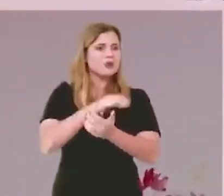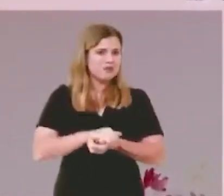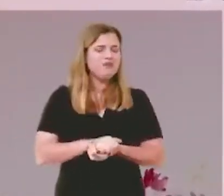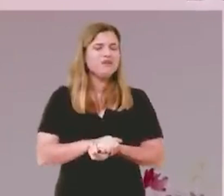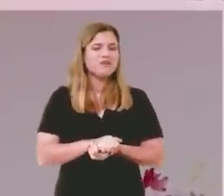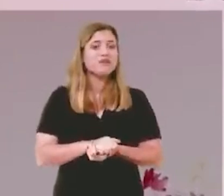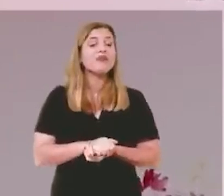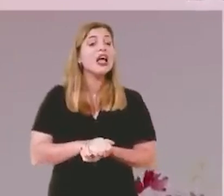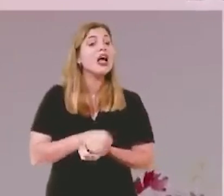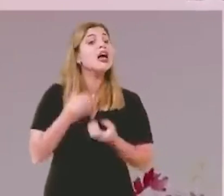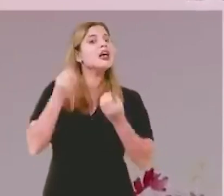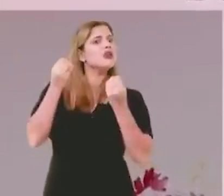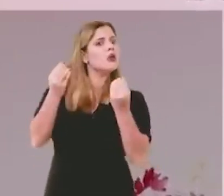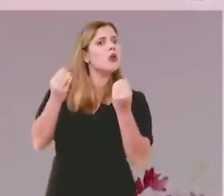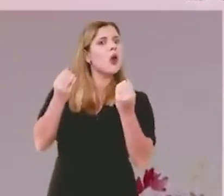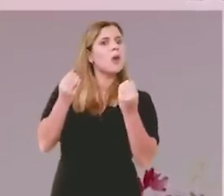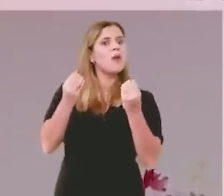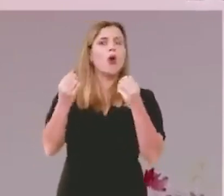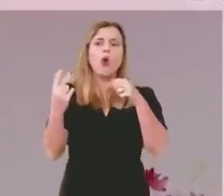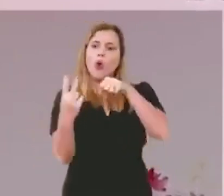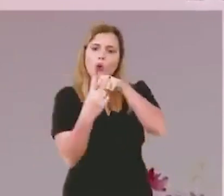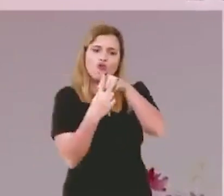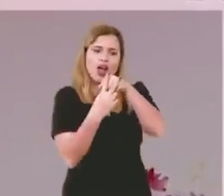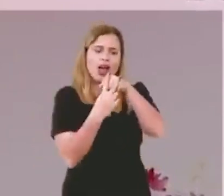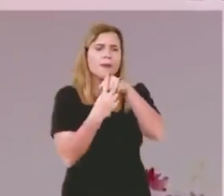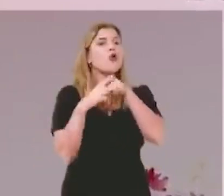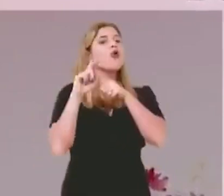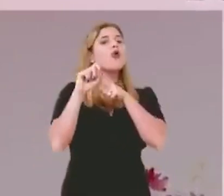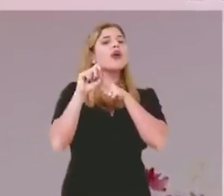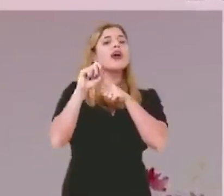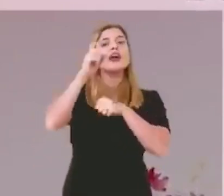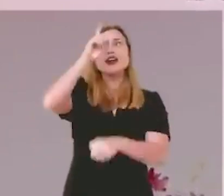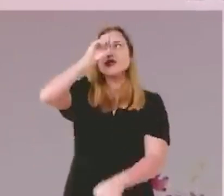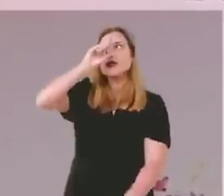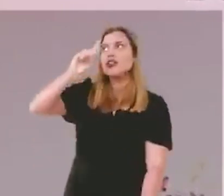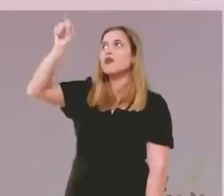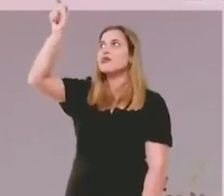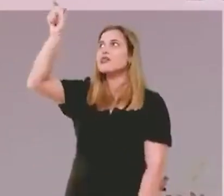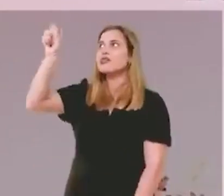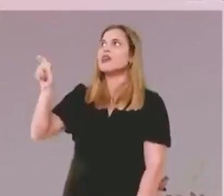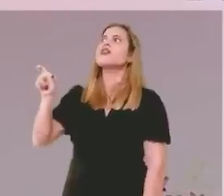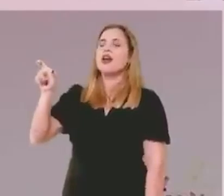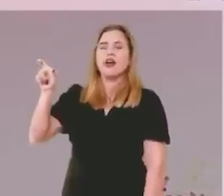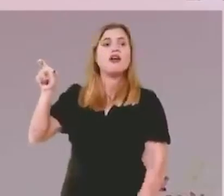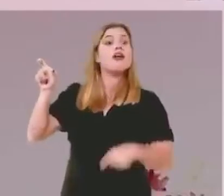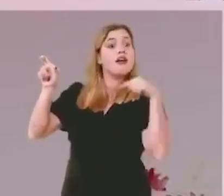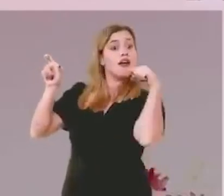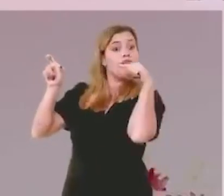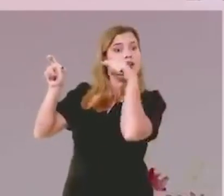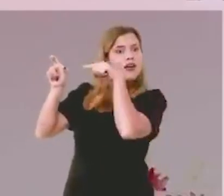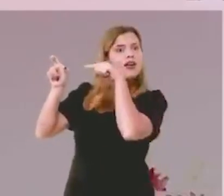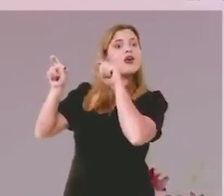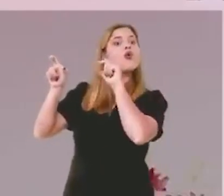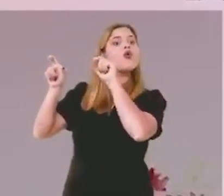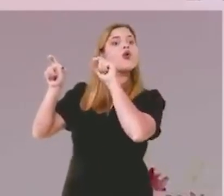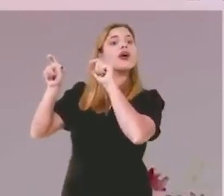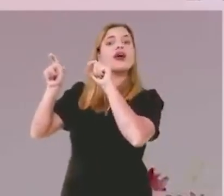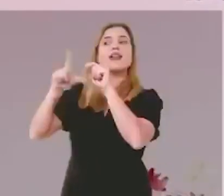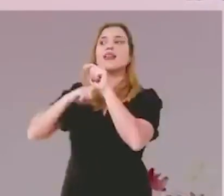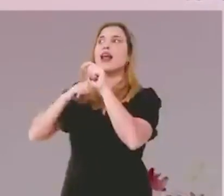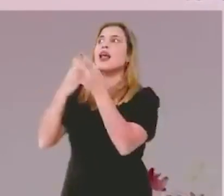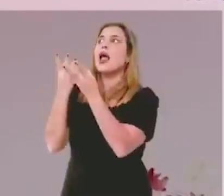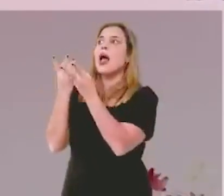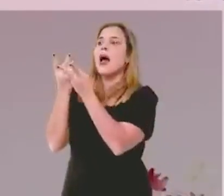ele, significa que o Verbo não é um ser impessoal, como pensavam os gregos, mas é um ser pessoal, da mesma